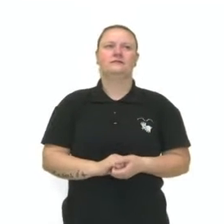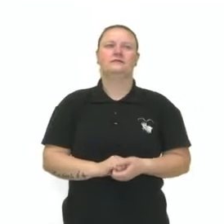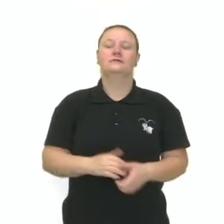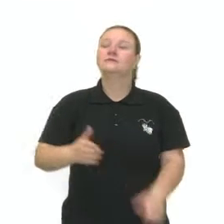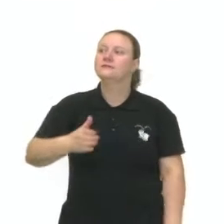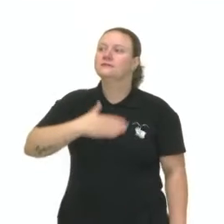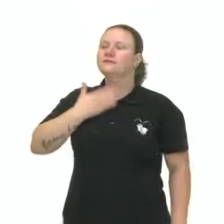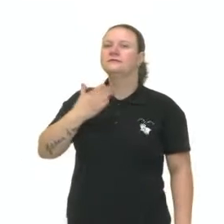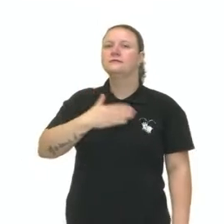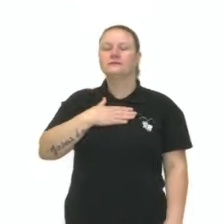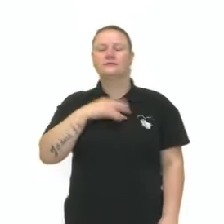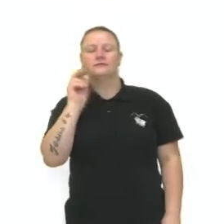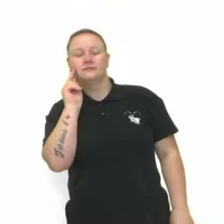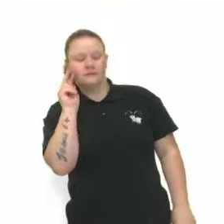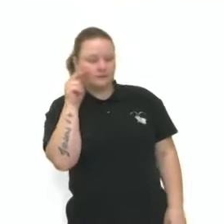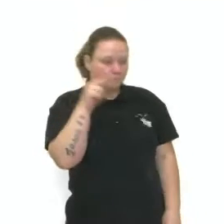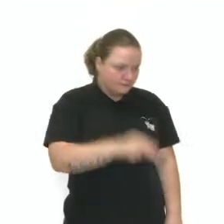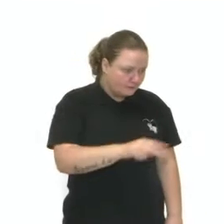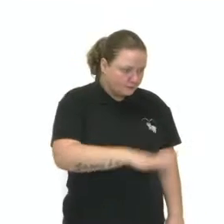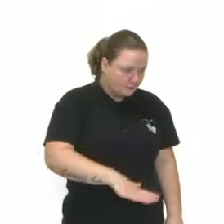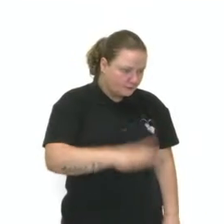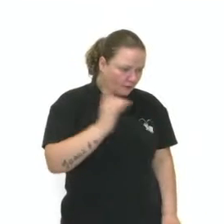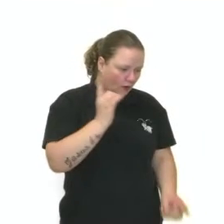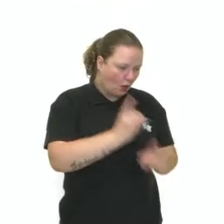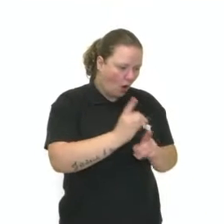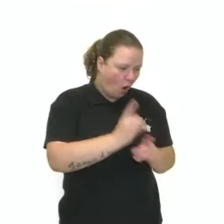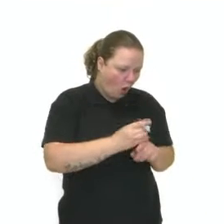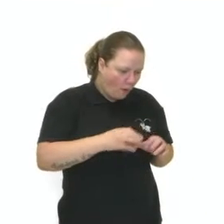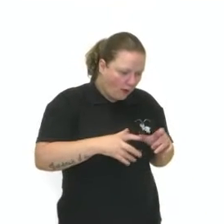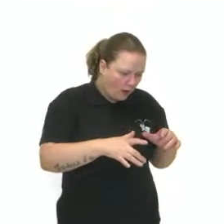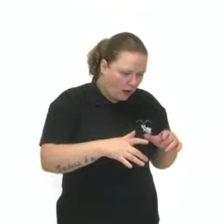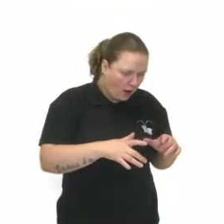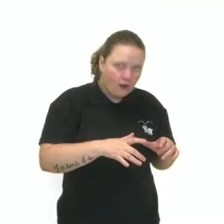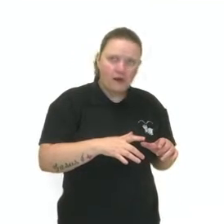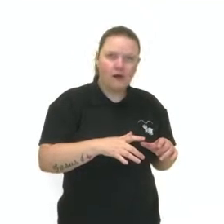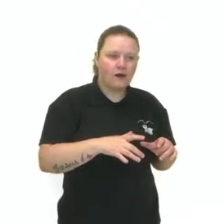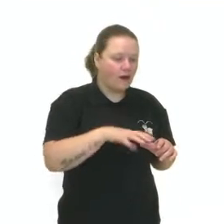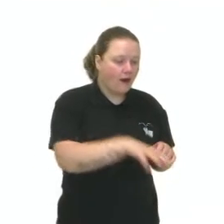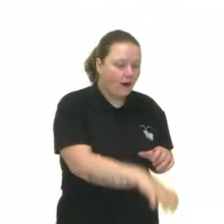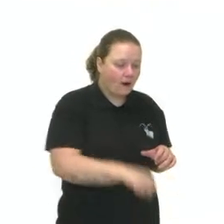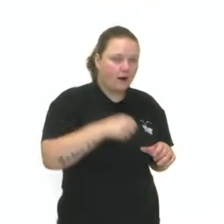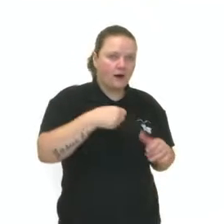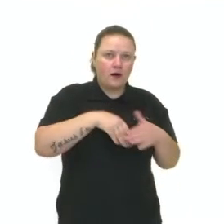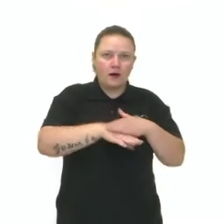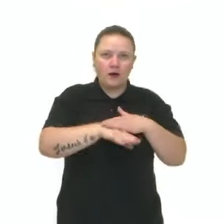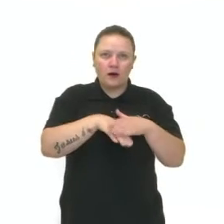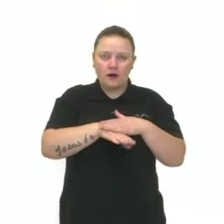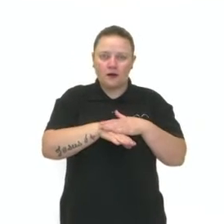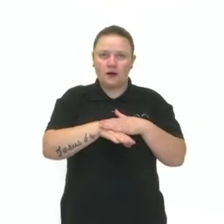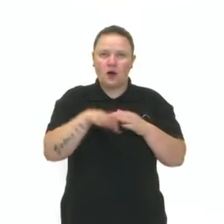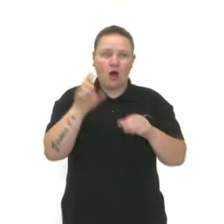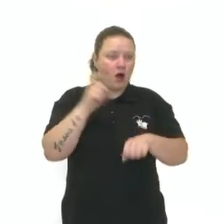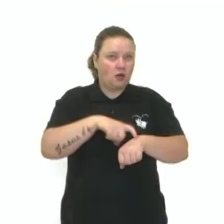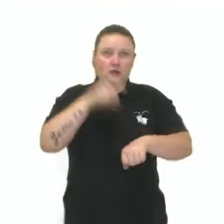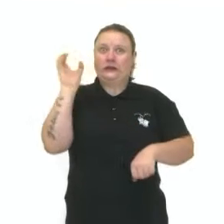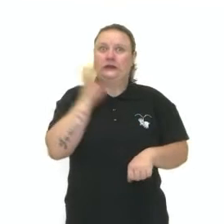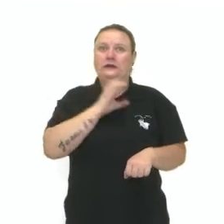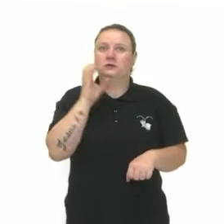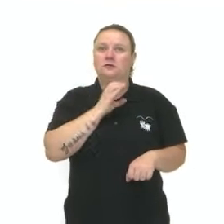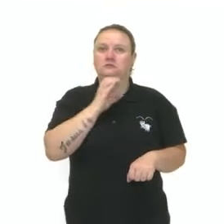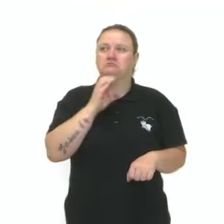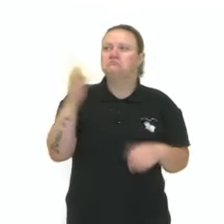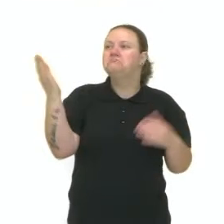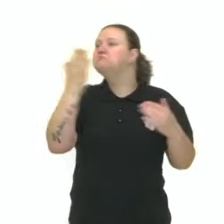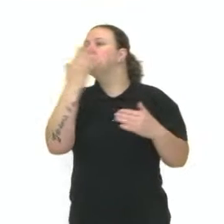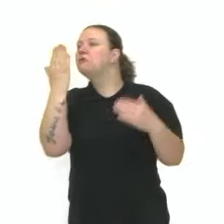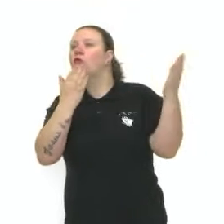repente, Honório olhou para o chão e viu uma carteira. Abaixar-se, apanhá-la e guardá-la foi obra de alguns instantes. Ninguém o viu,